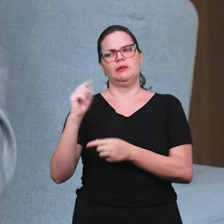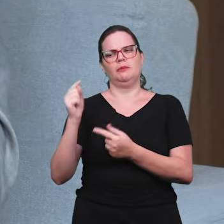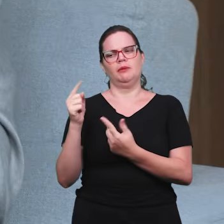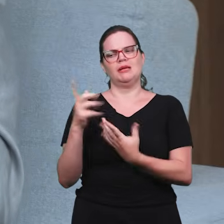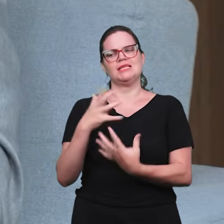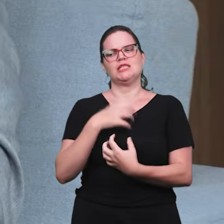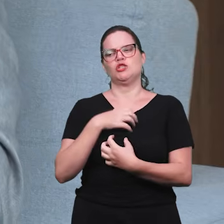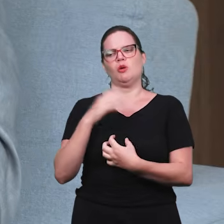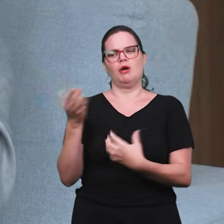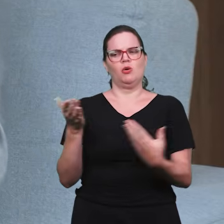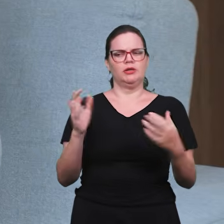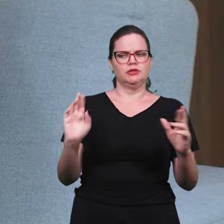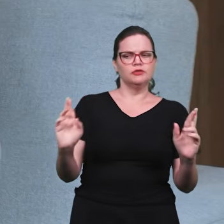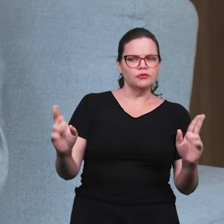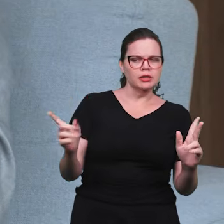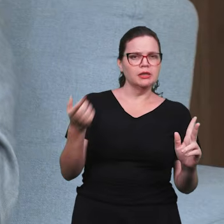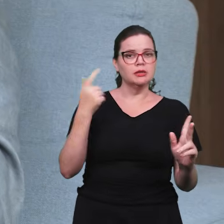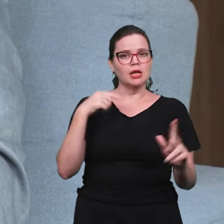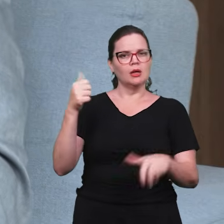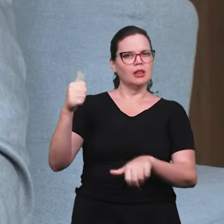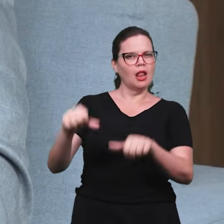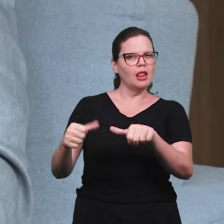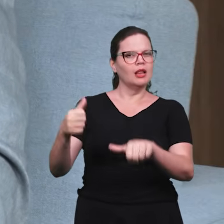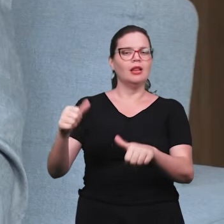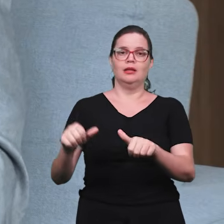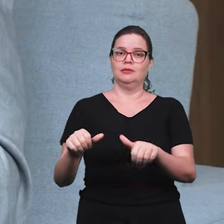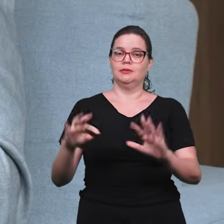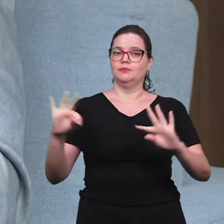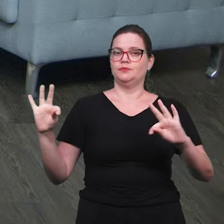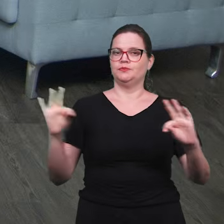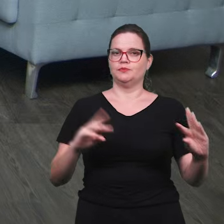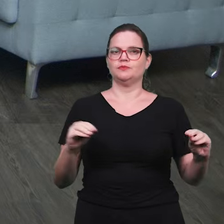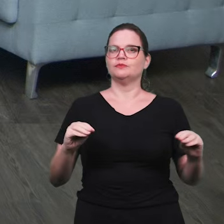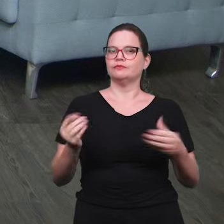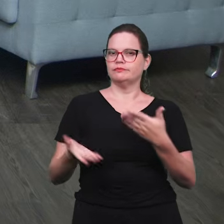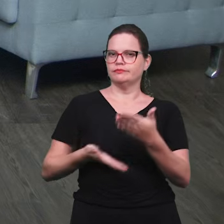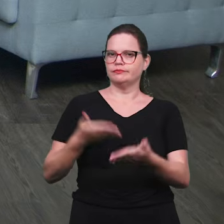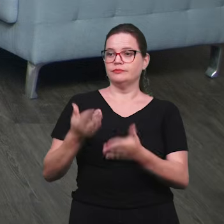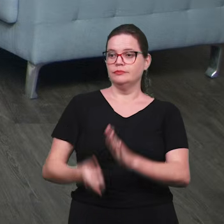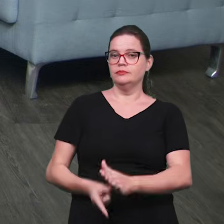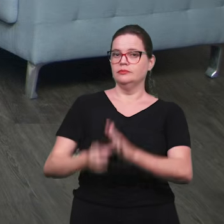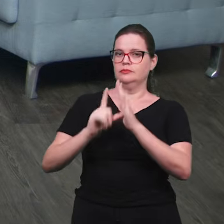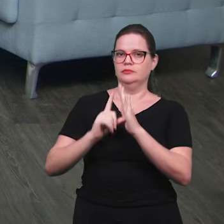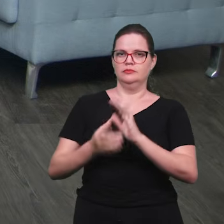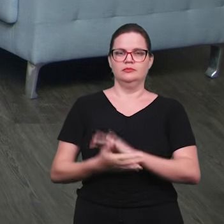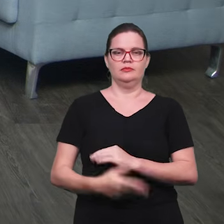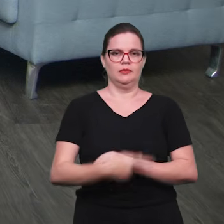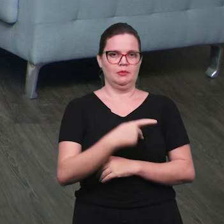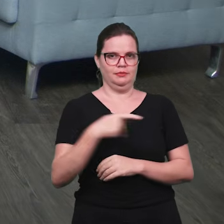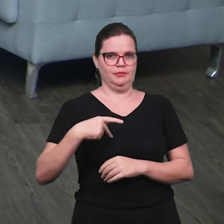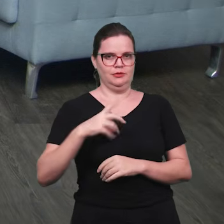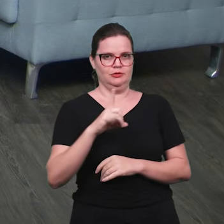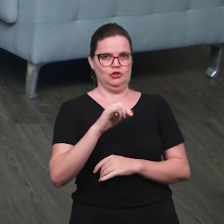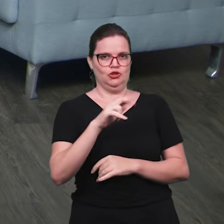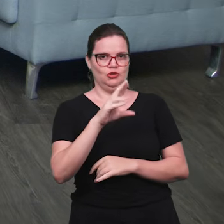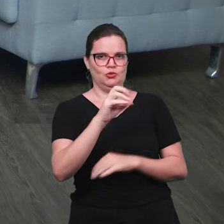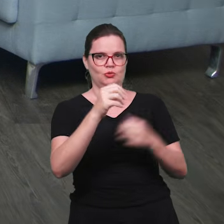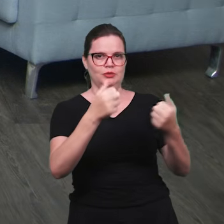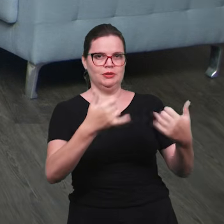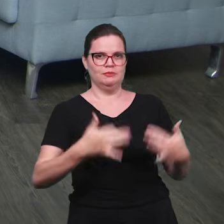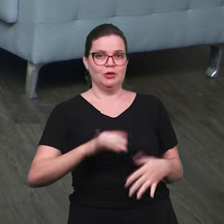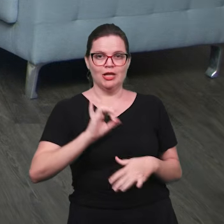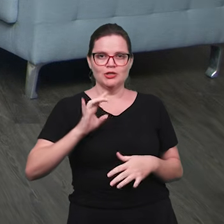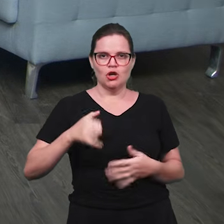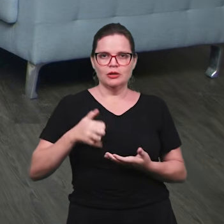os sintomas são diferentes, tem que observar, tem que ver. Então todo esse cuidado, ele começa antes. O pastor Diogo citou aqui, né, que não é